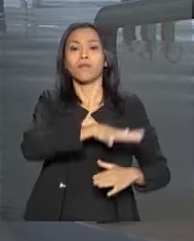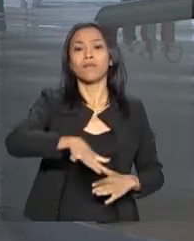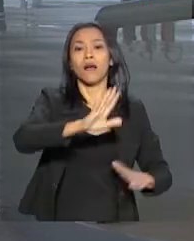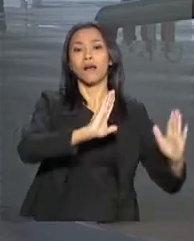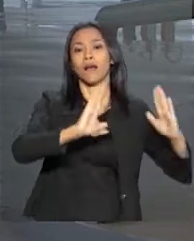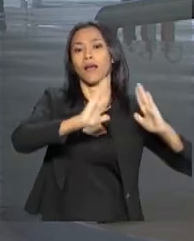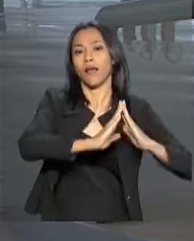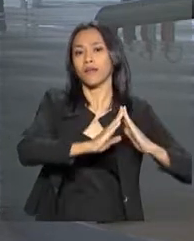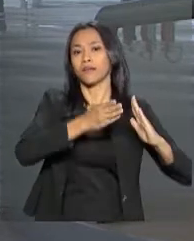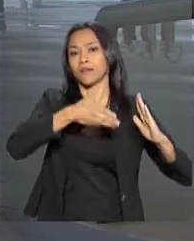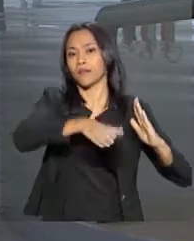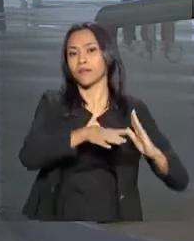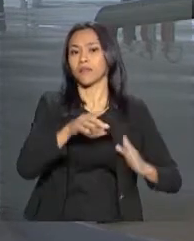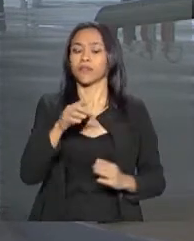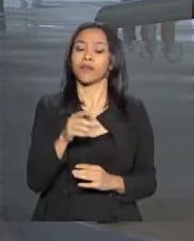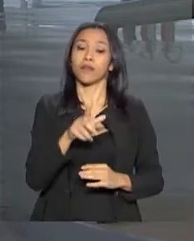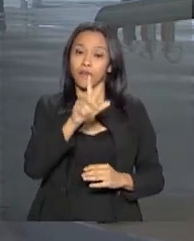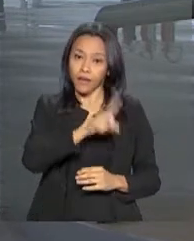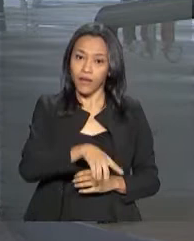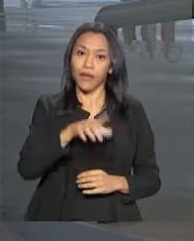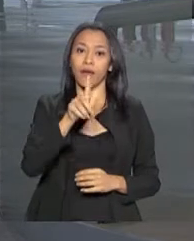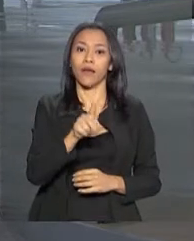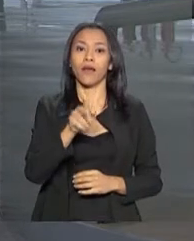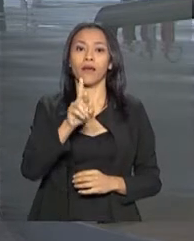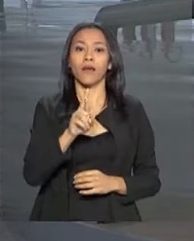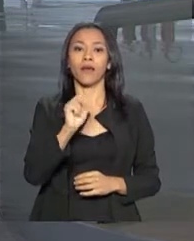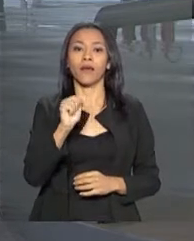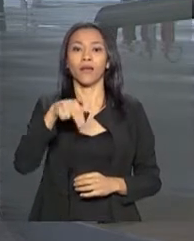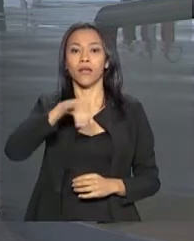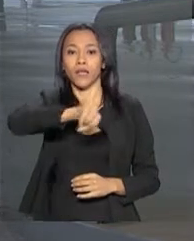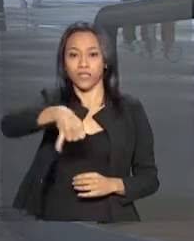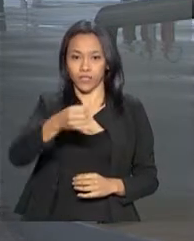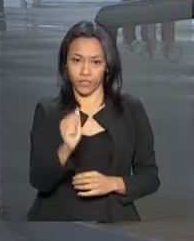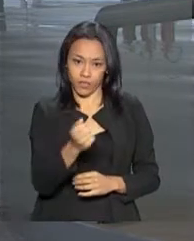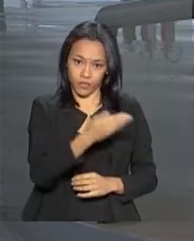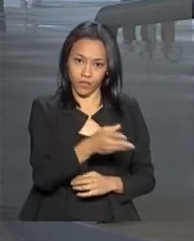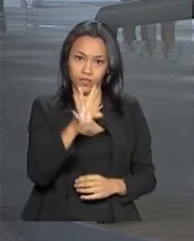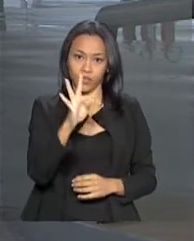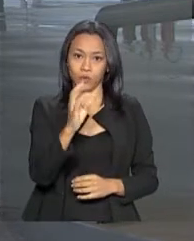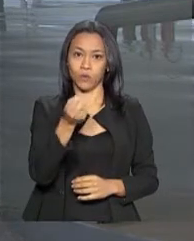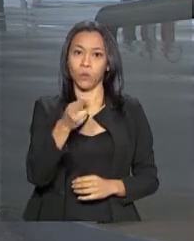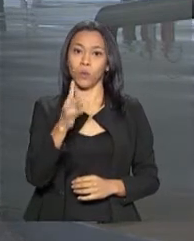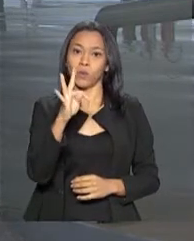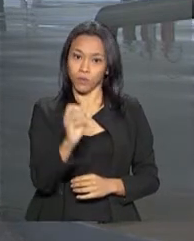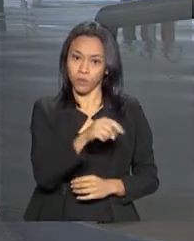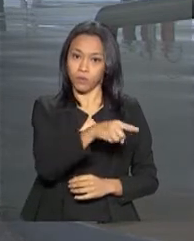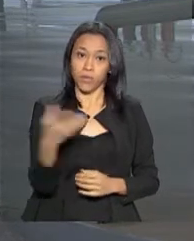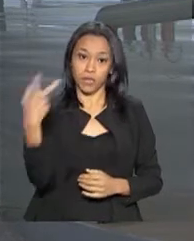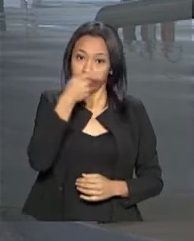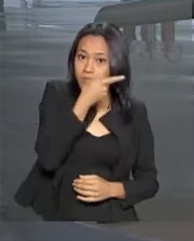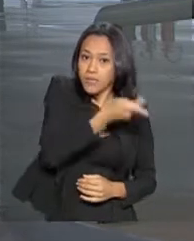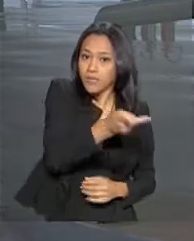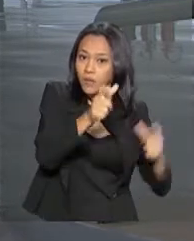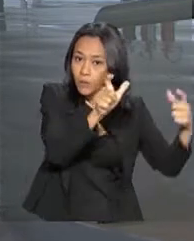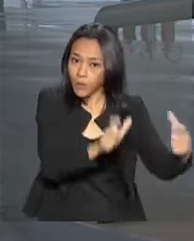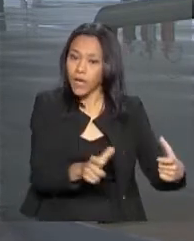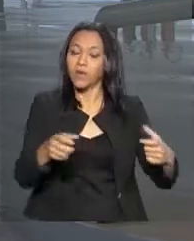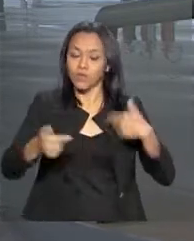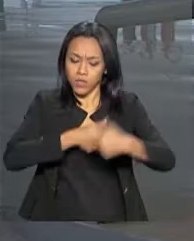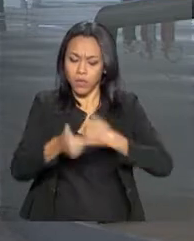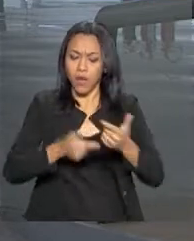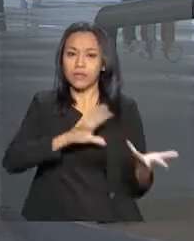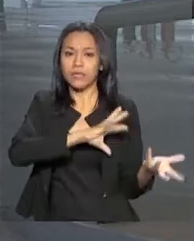residências oficiais da presidência da república michel temer reiterou que os trabalhos de transição já